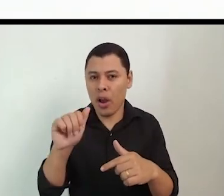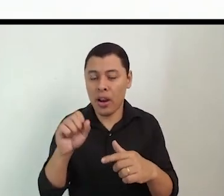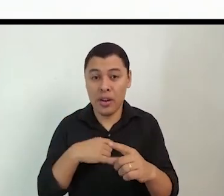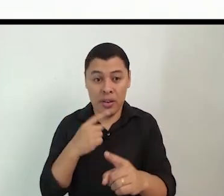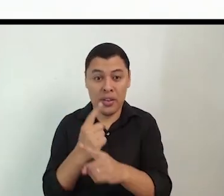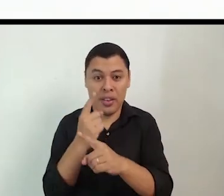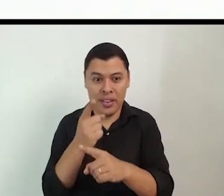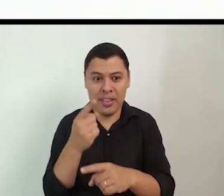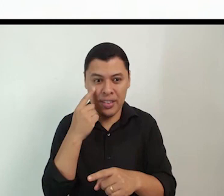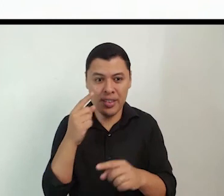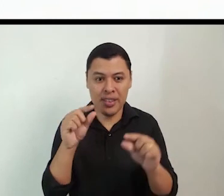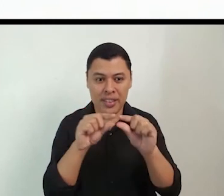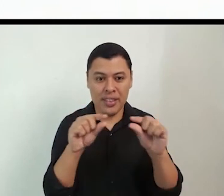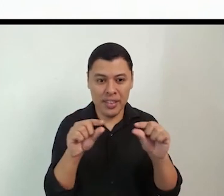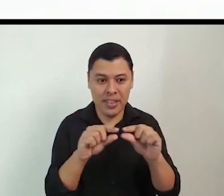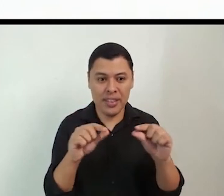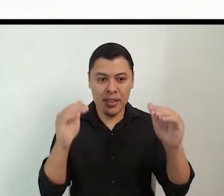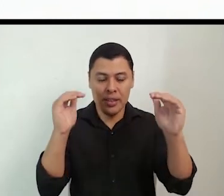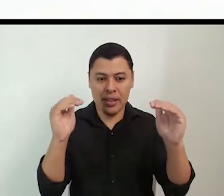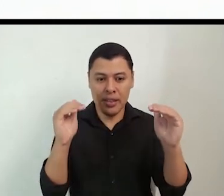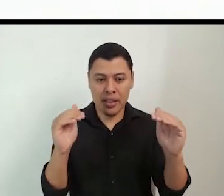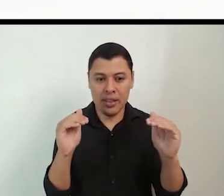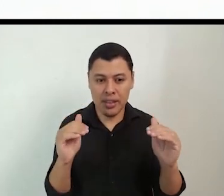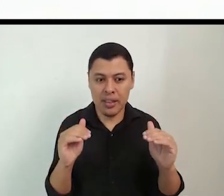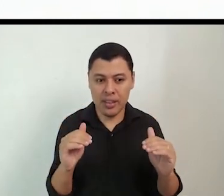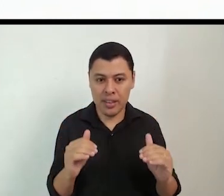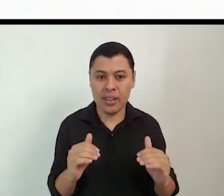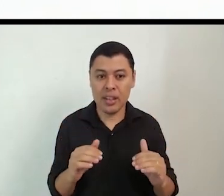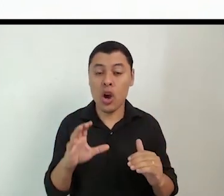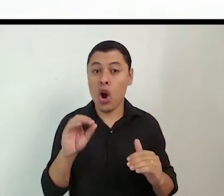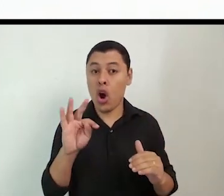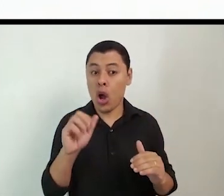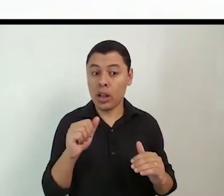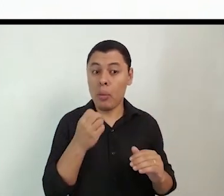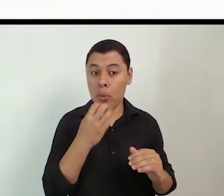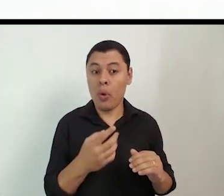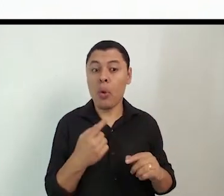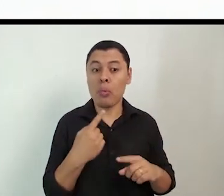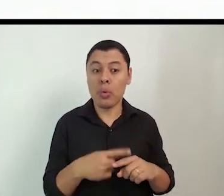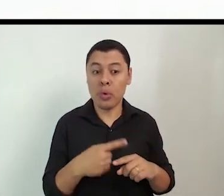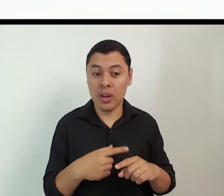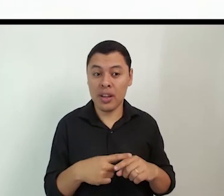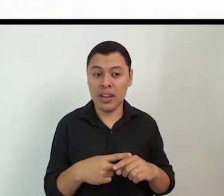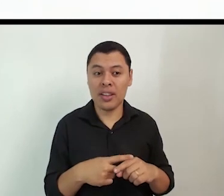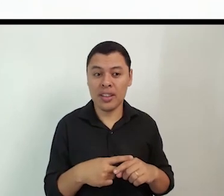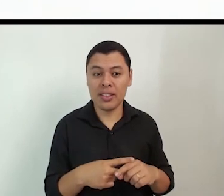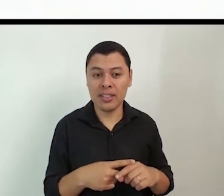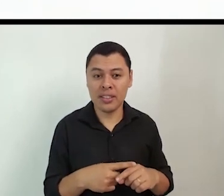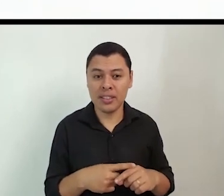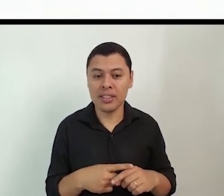né? Ele listava as vantagens de você ter uma contratação por cota. Nos Para a primeiros tem, empresa, no caso,